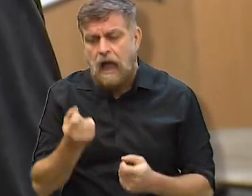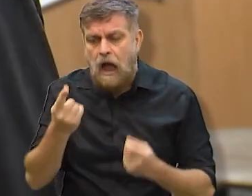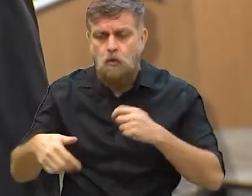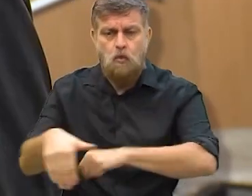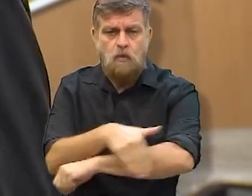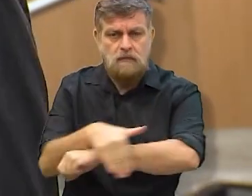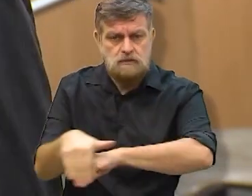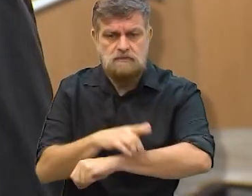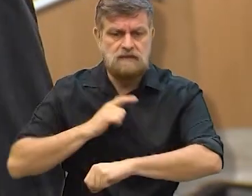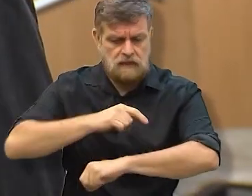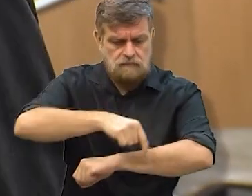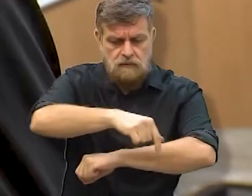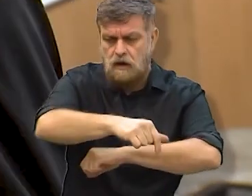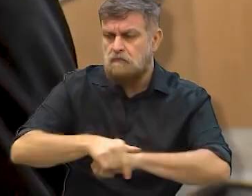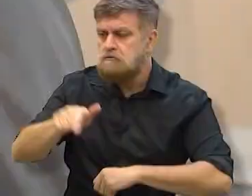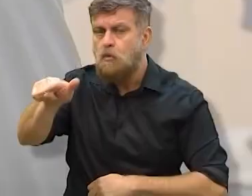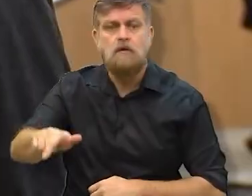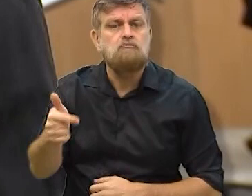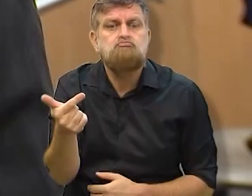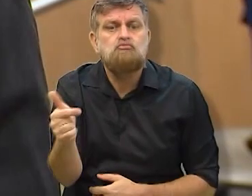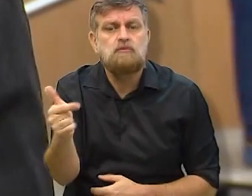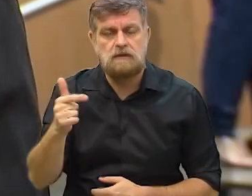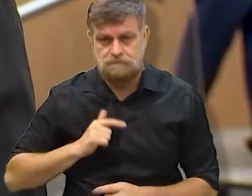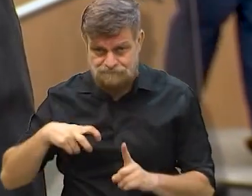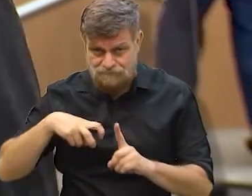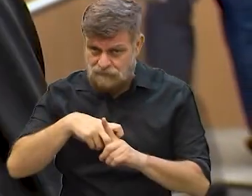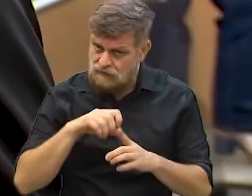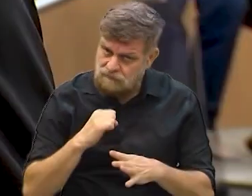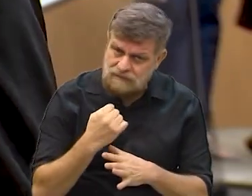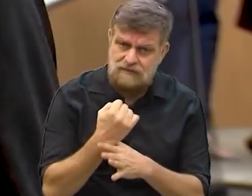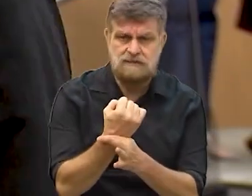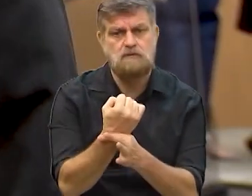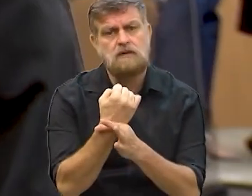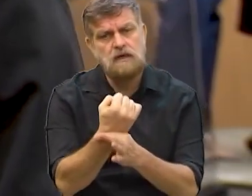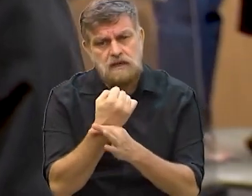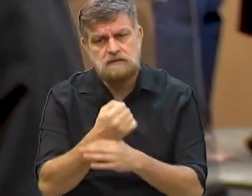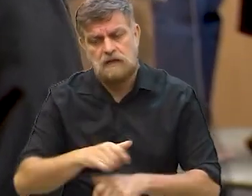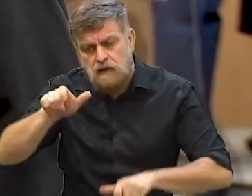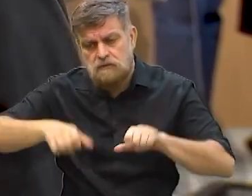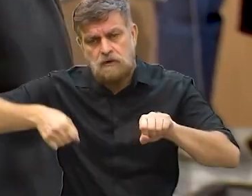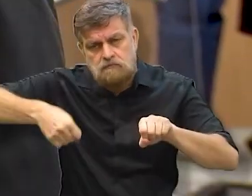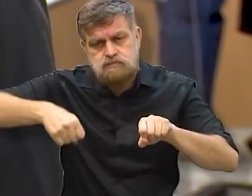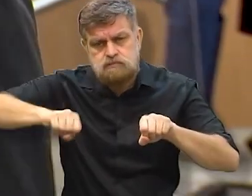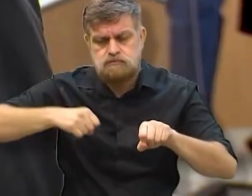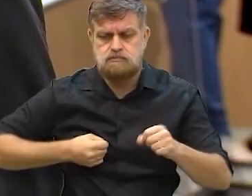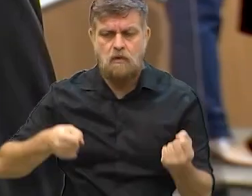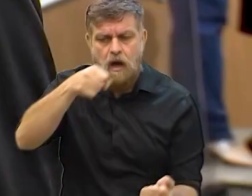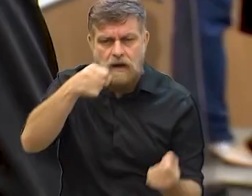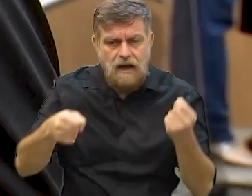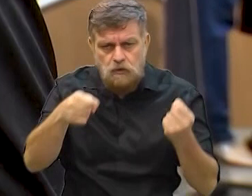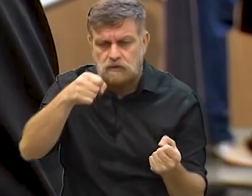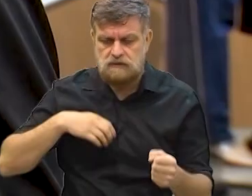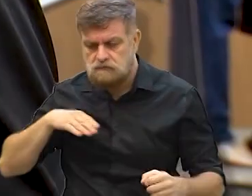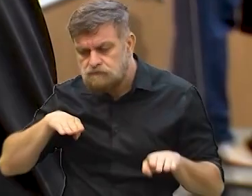porquê que apenas algumas ruas foram sinalizadas e as outras não. É importante isso para a segurança viária, tanto dos motoristas,